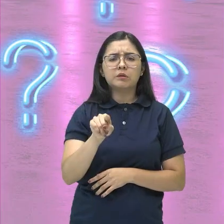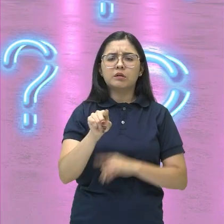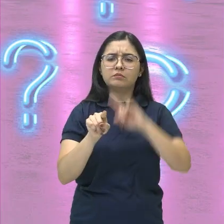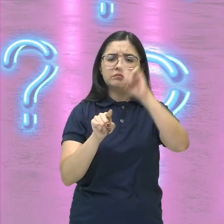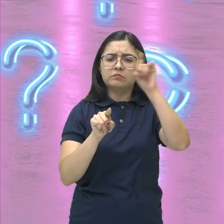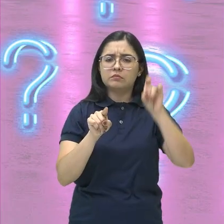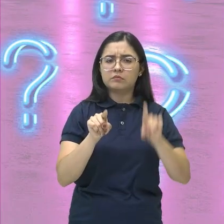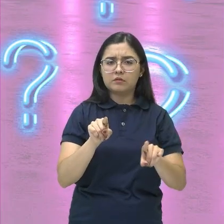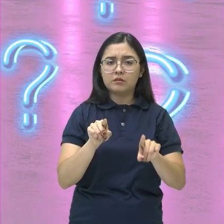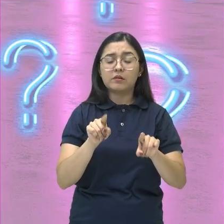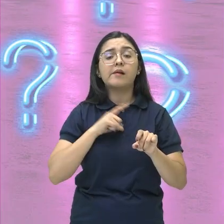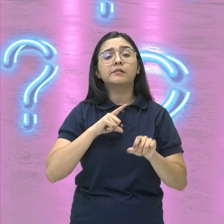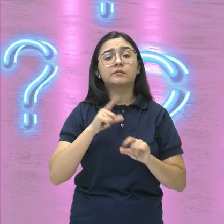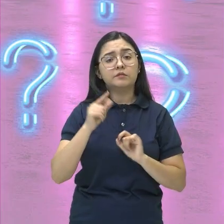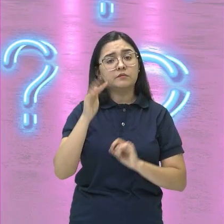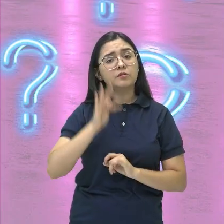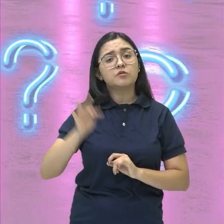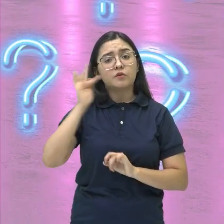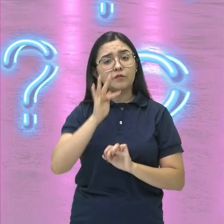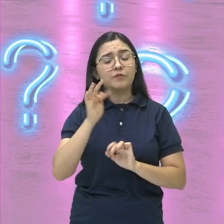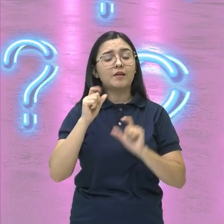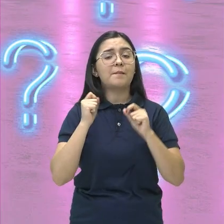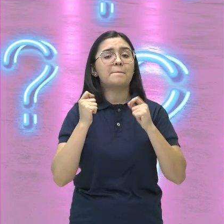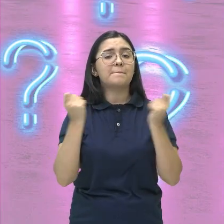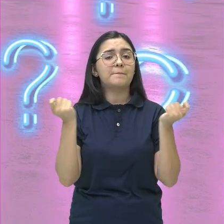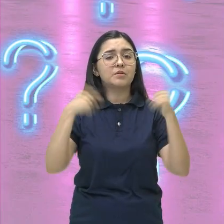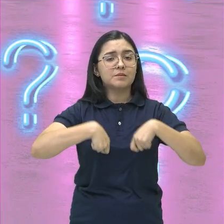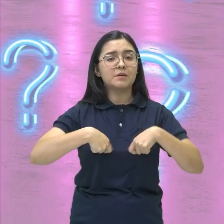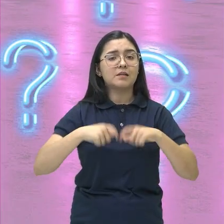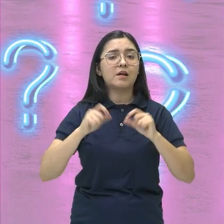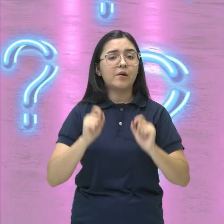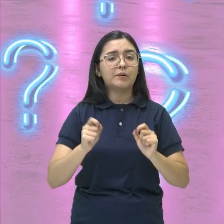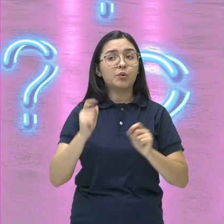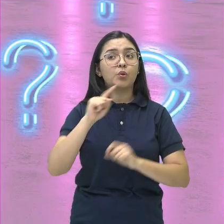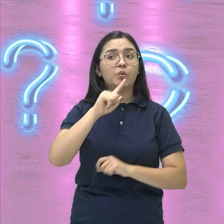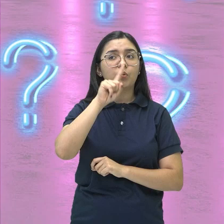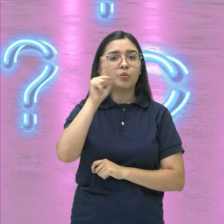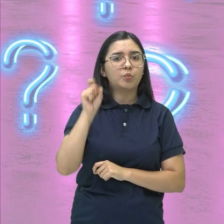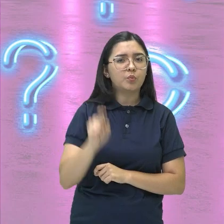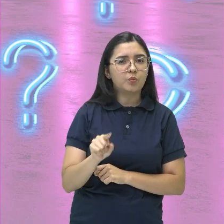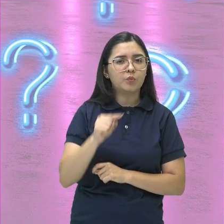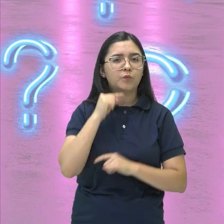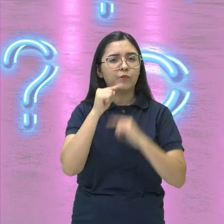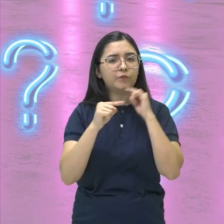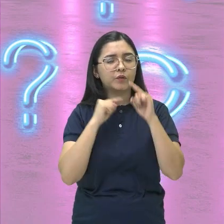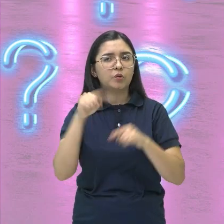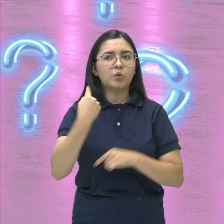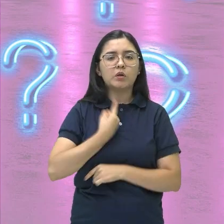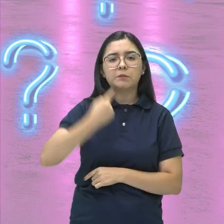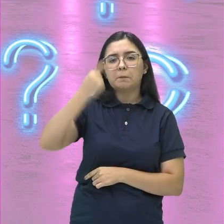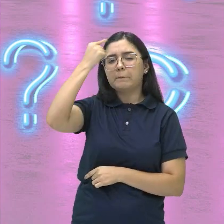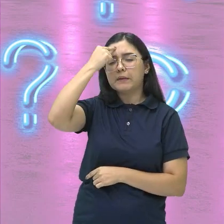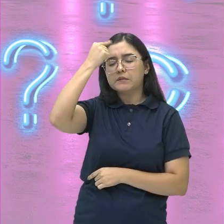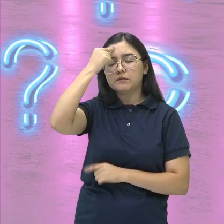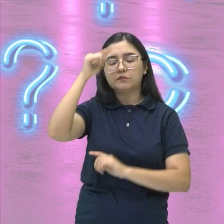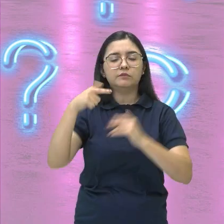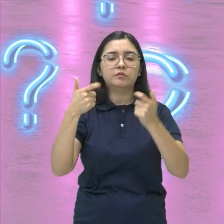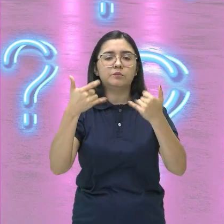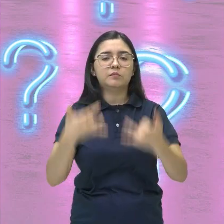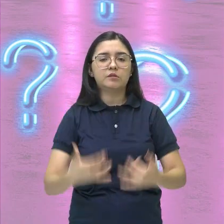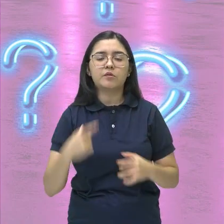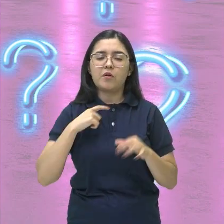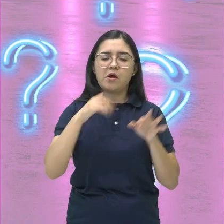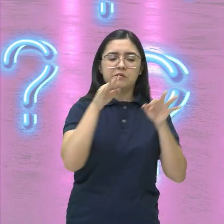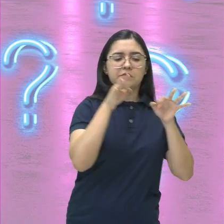A filosofia é trazer essas dúvidas, é trazer problematização para a gente pensar, né? Eu não vou aqui dizer que A é